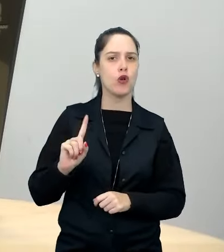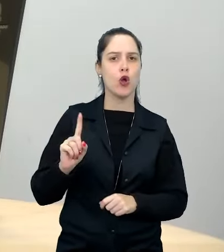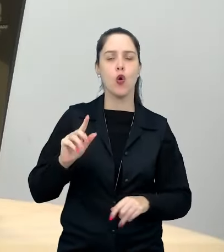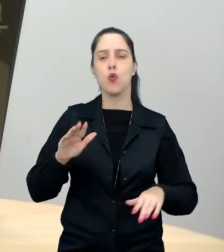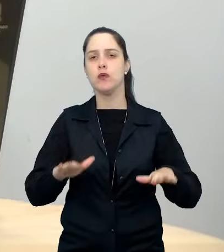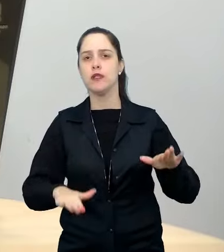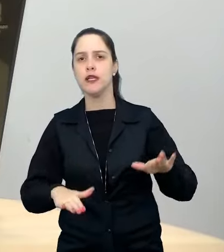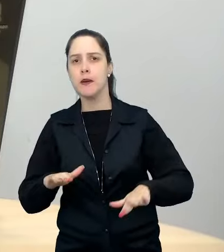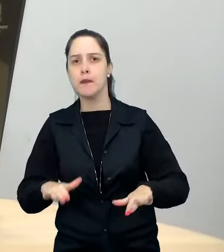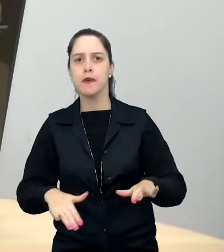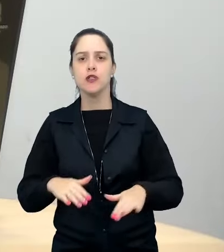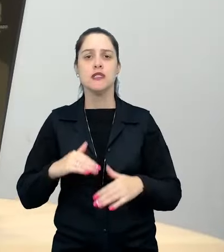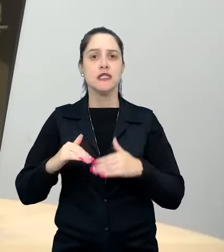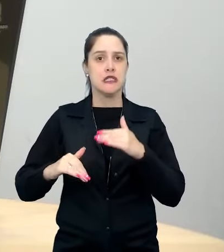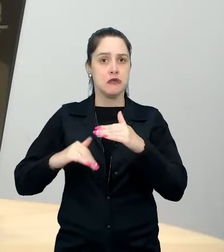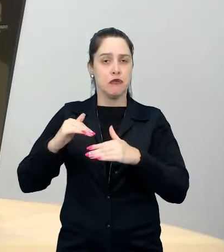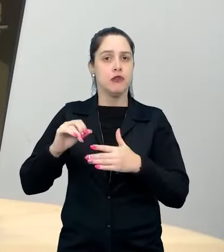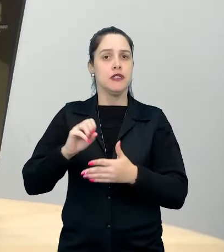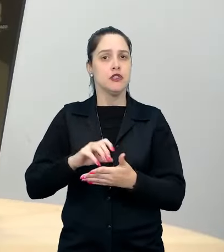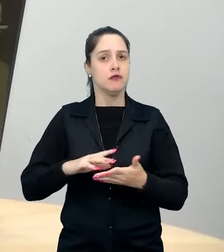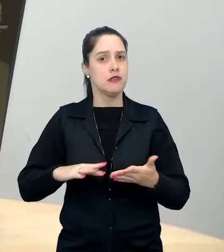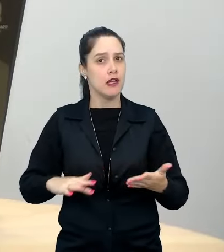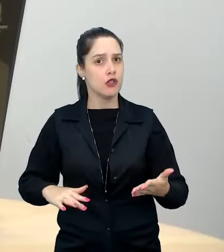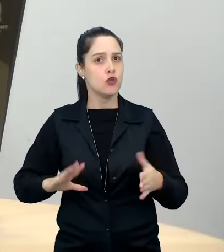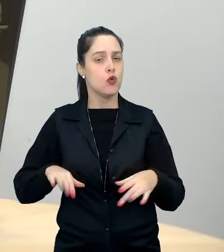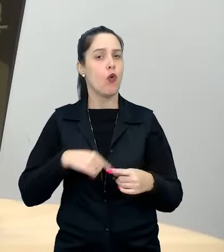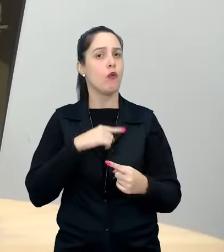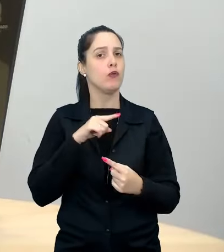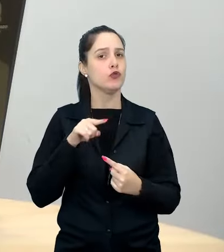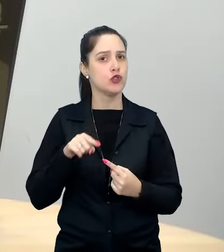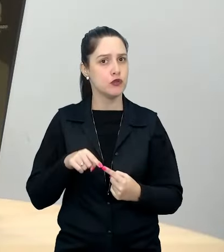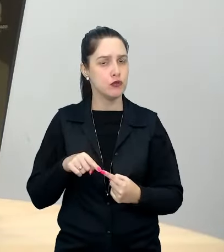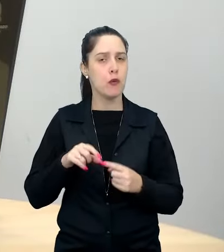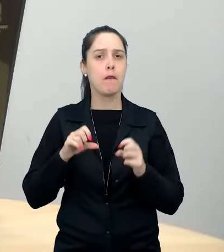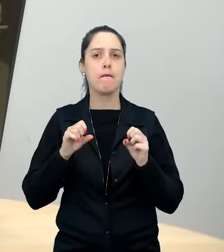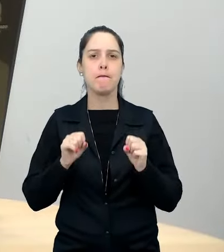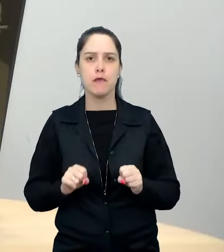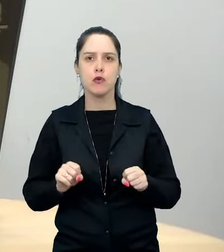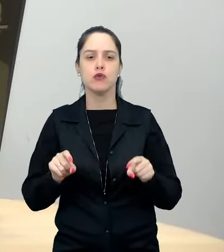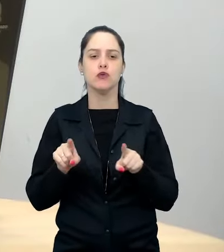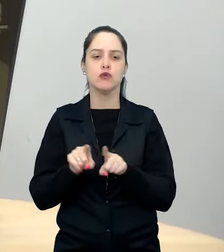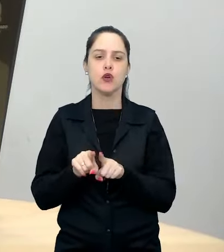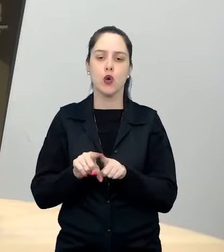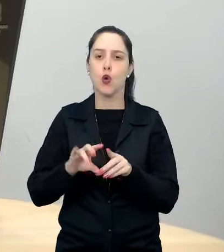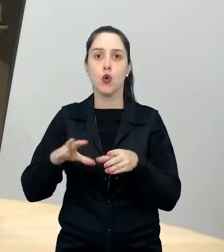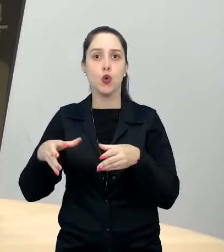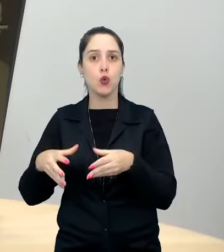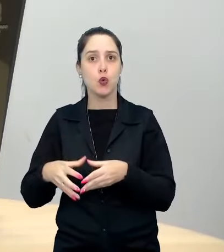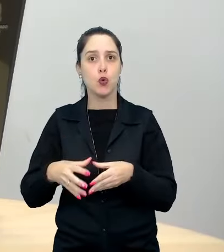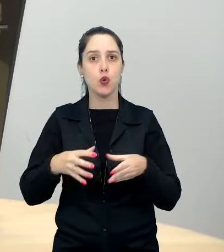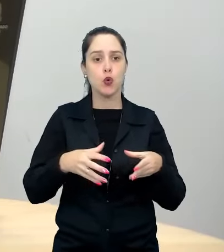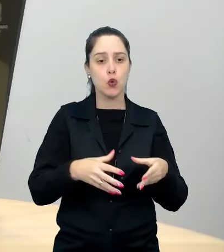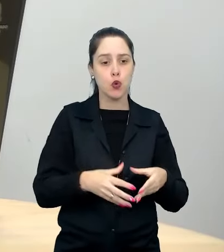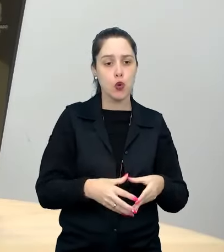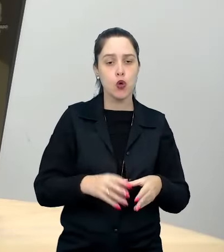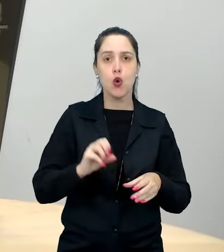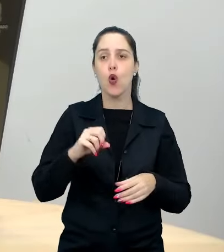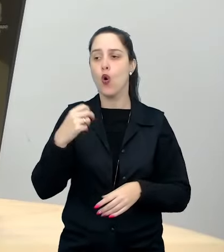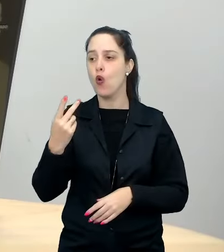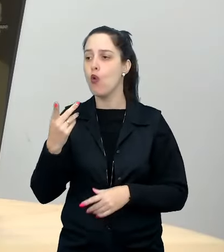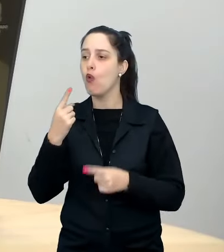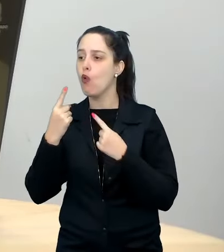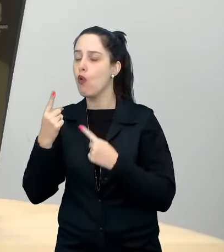está sendo desenvolvida essa atividade, qual o objetivo, pode ser feito em grupo, pode ser conversa entre os